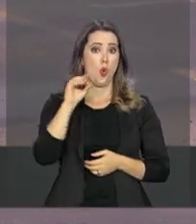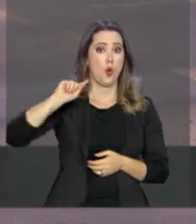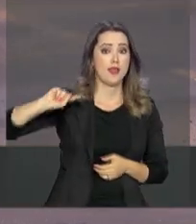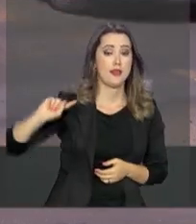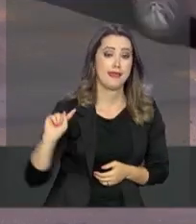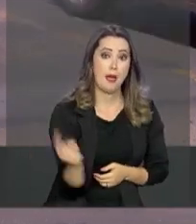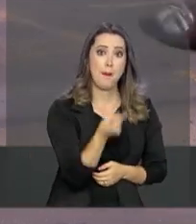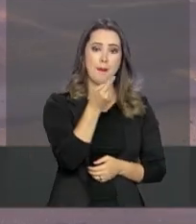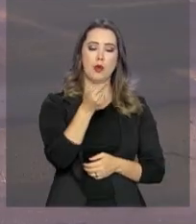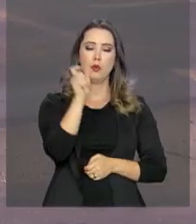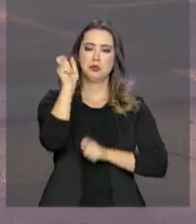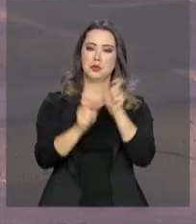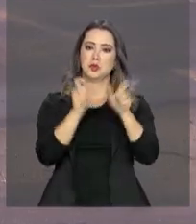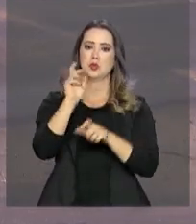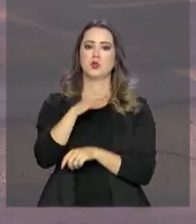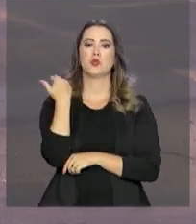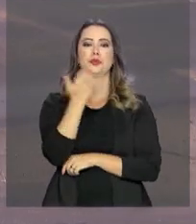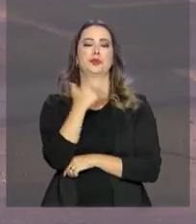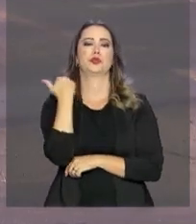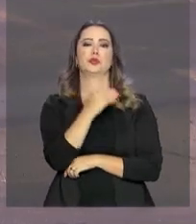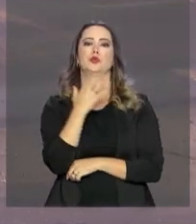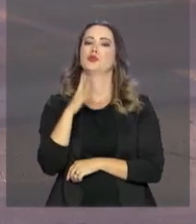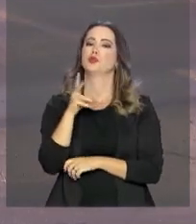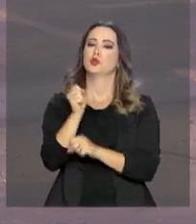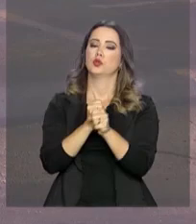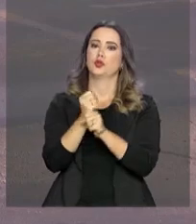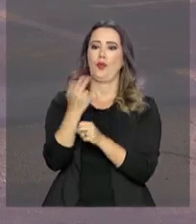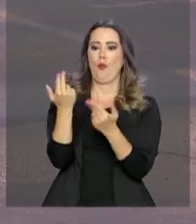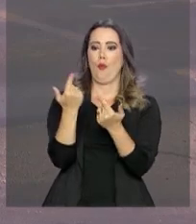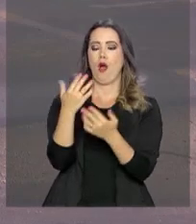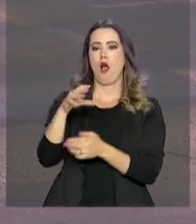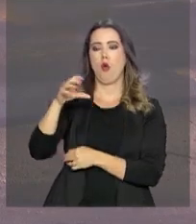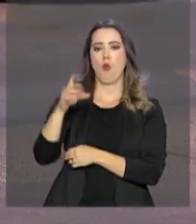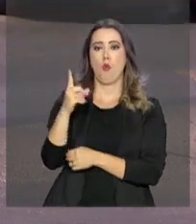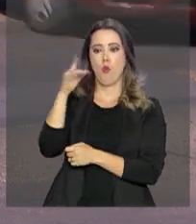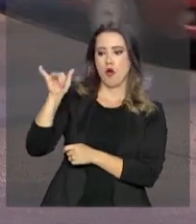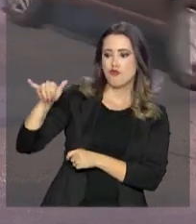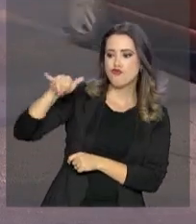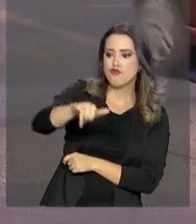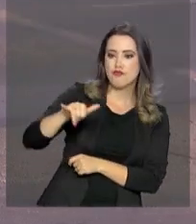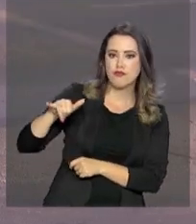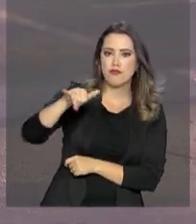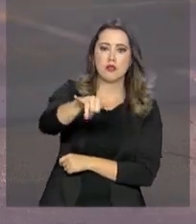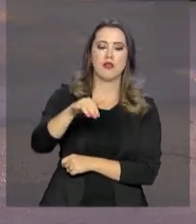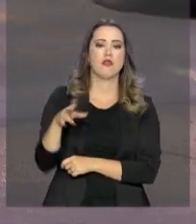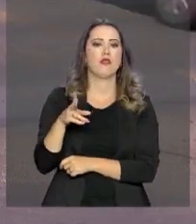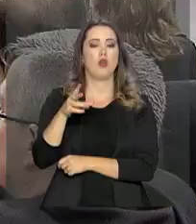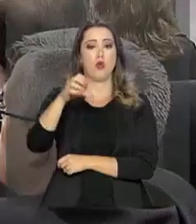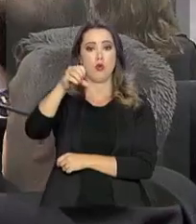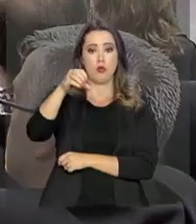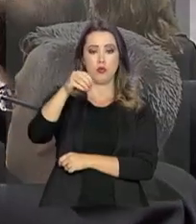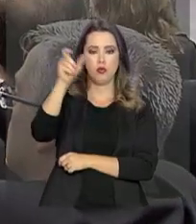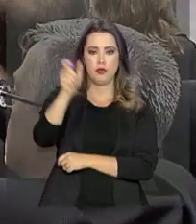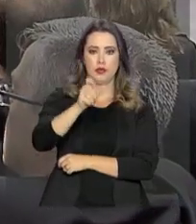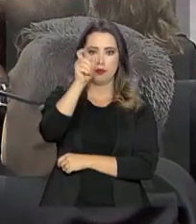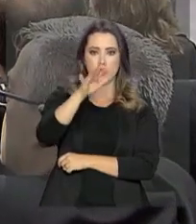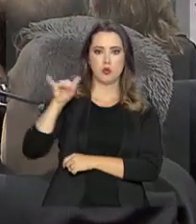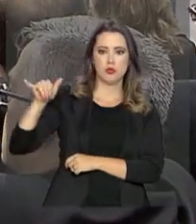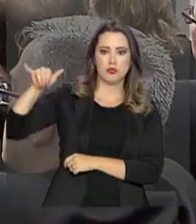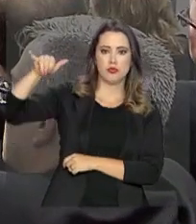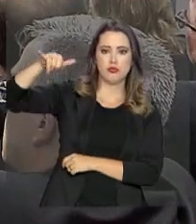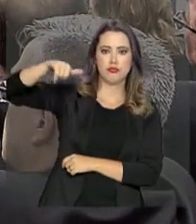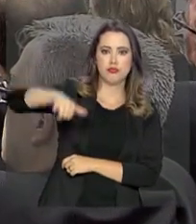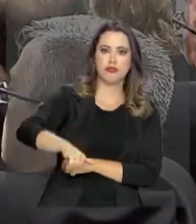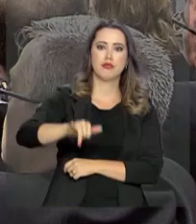de acidentes de trânsito no brasil é como se um avião com 90 pessoas caísse todos os dias no país e para tentar